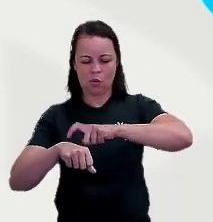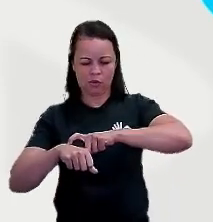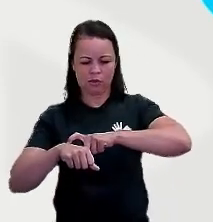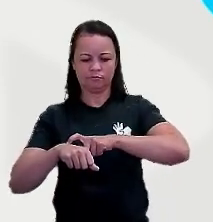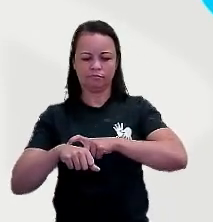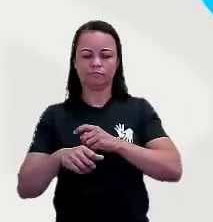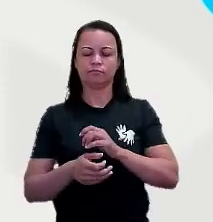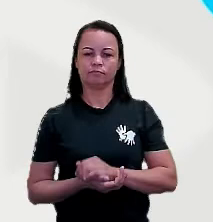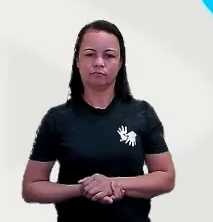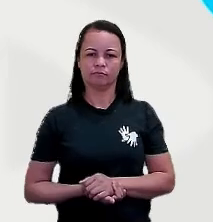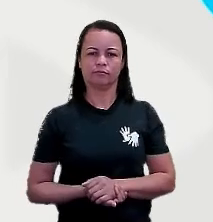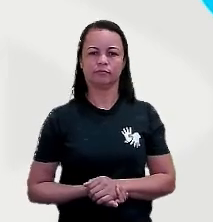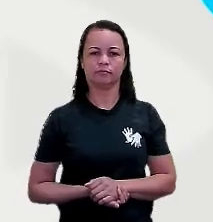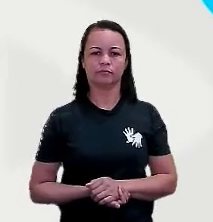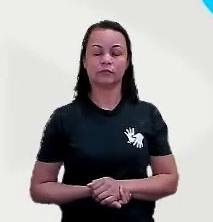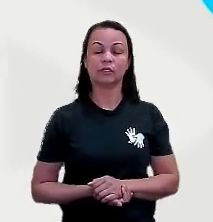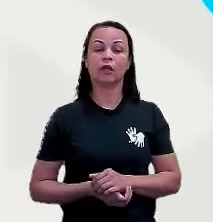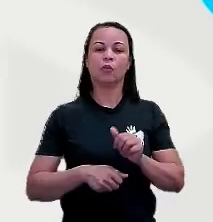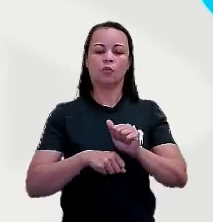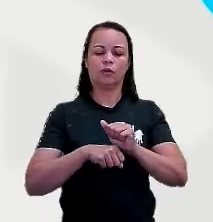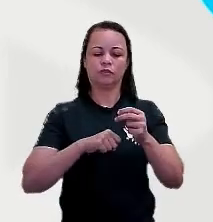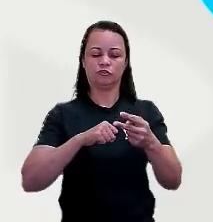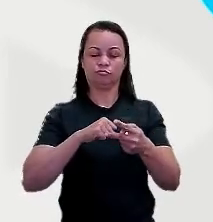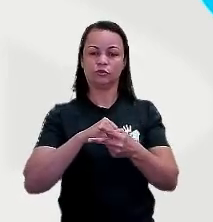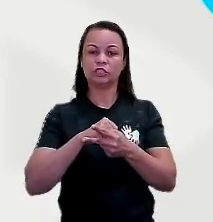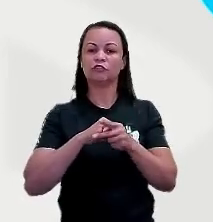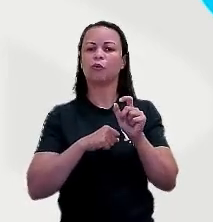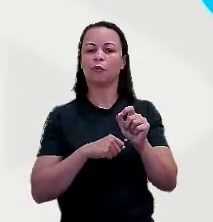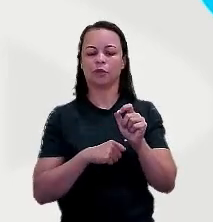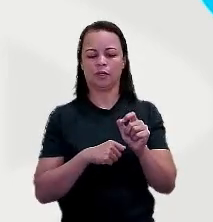E o adjetivo ali,